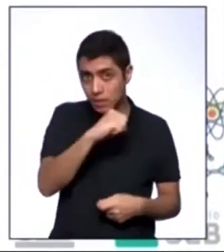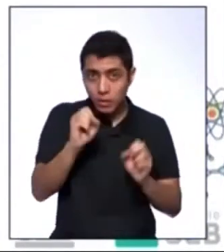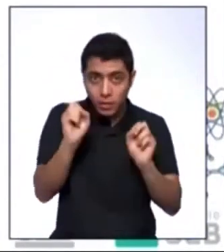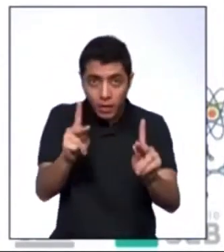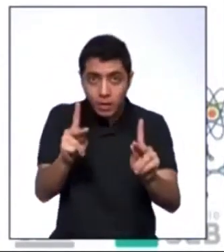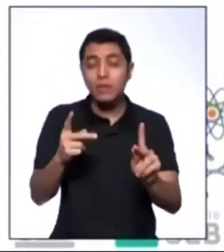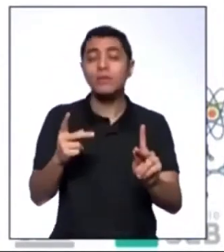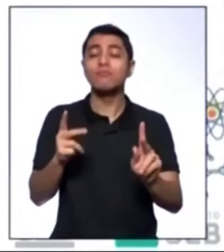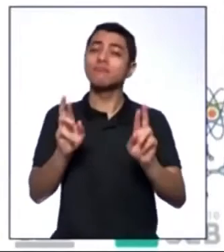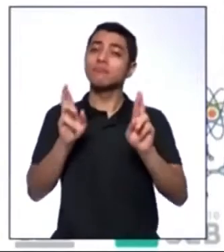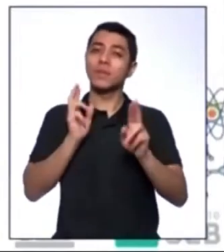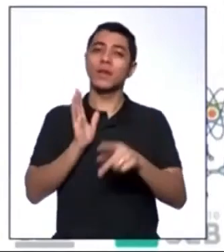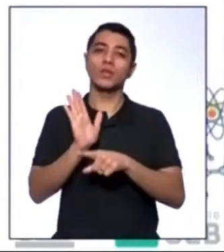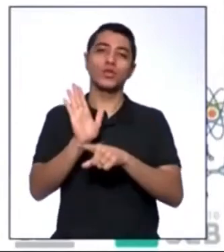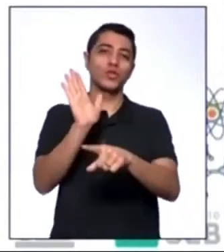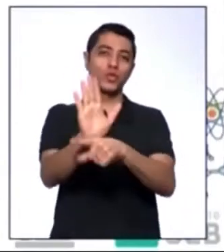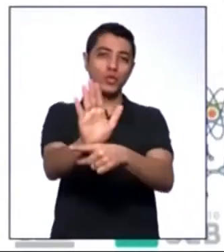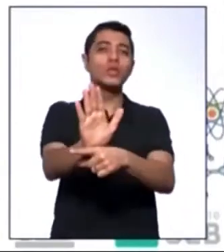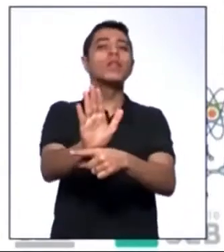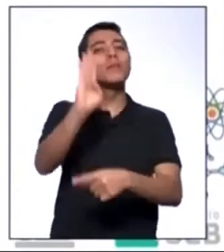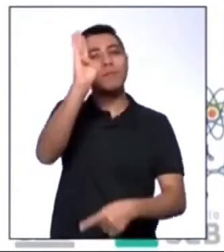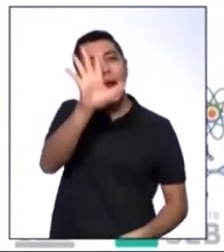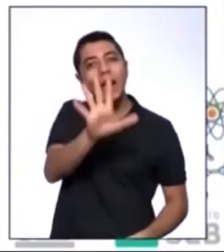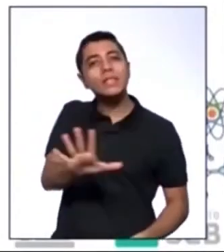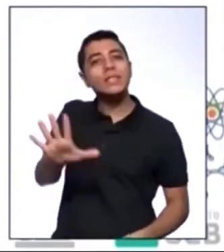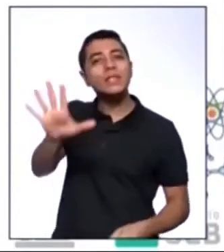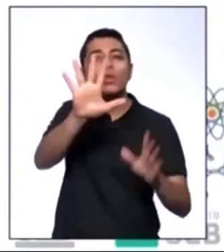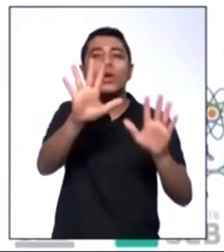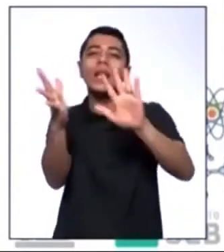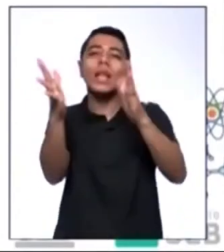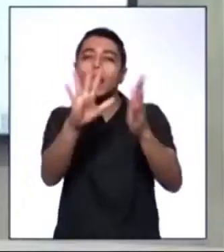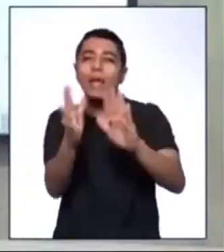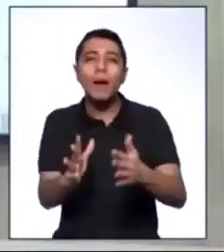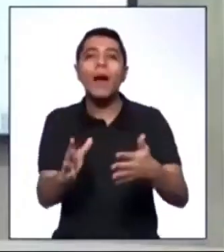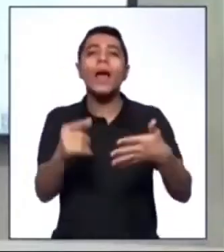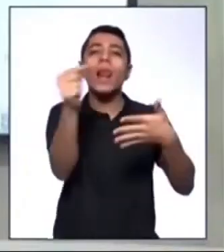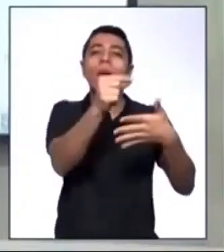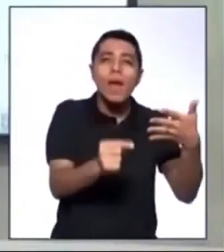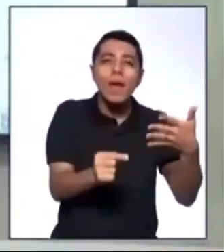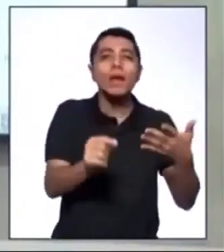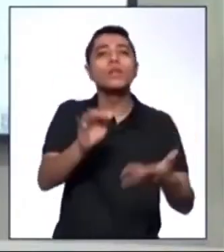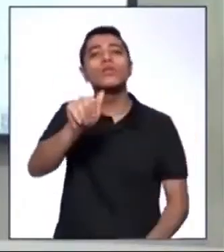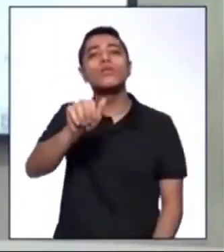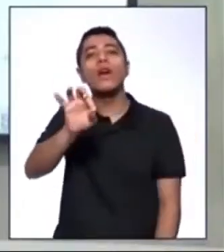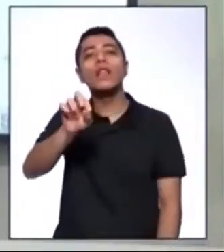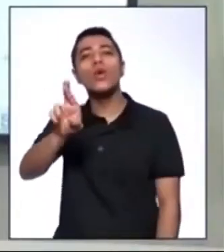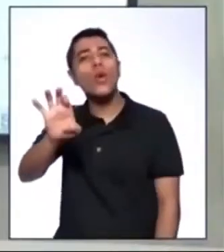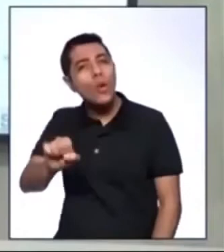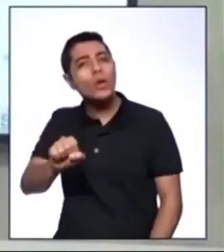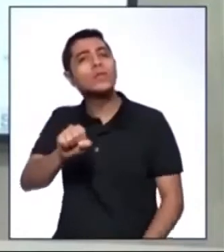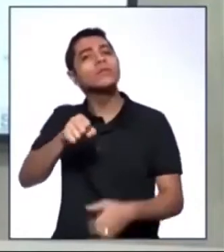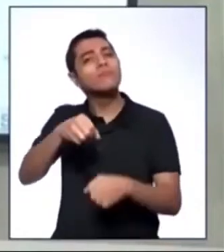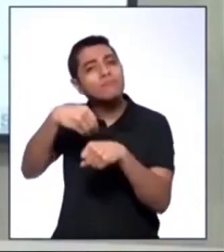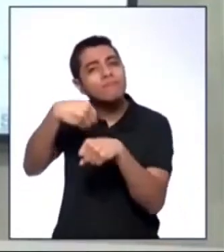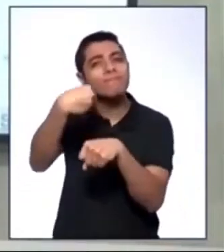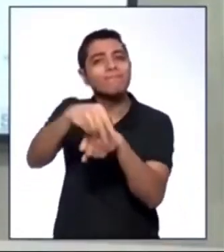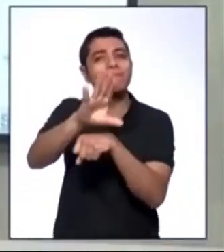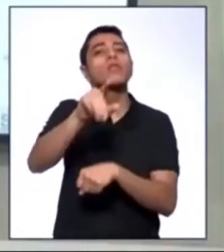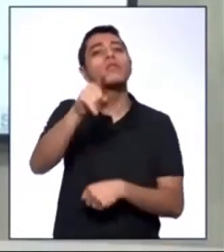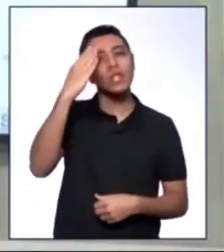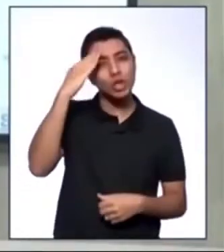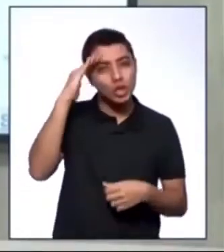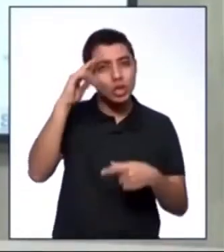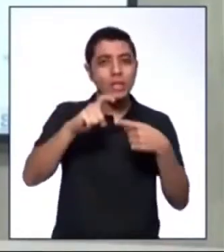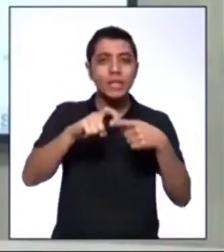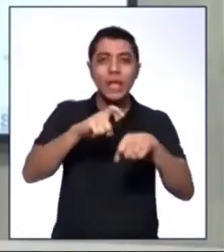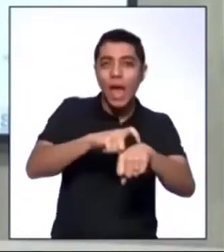uma leitura do clima do Brasil, dos fatores climáticos, dos elementos climáticos e diferenciando tempo e clima. Então, eu